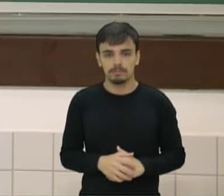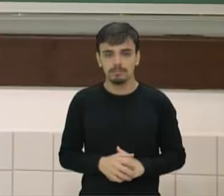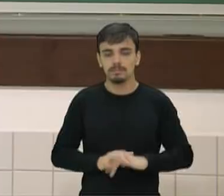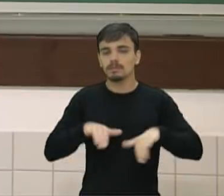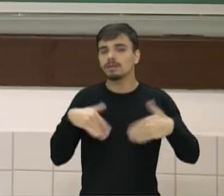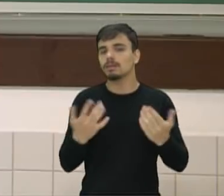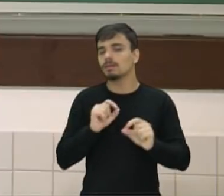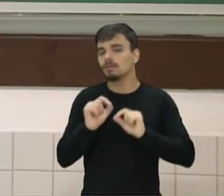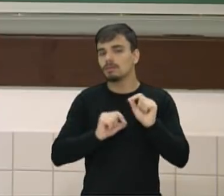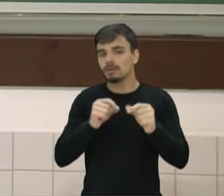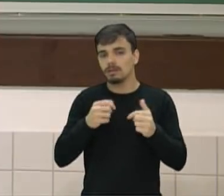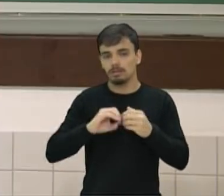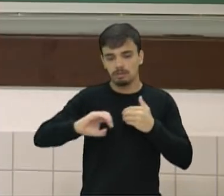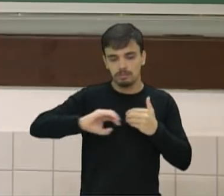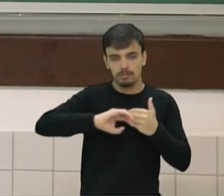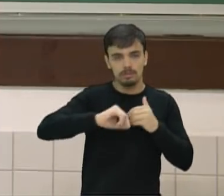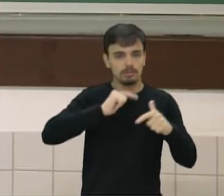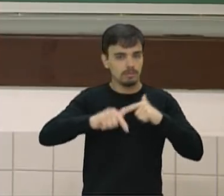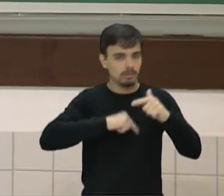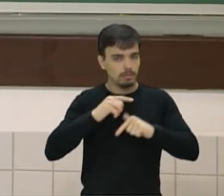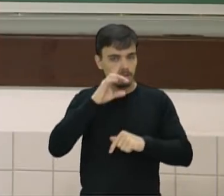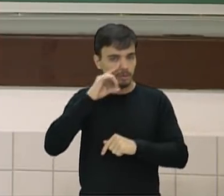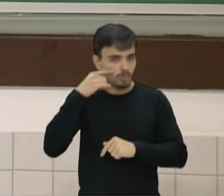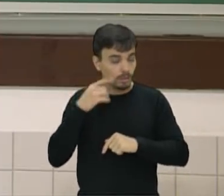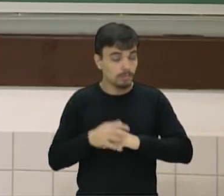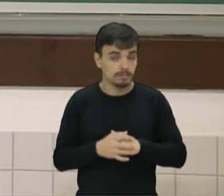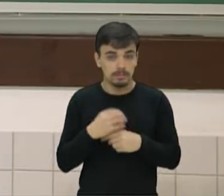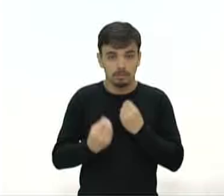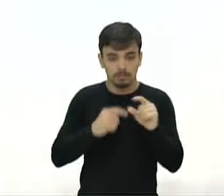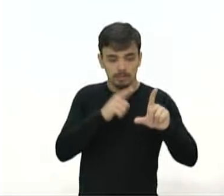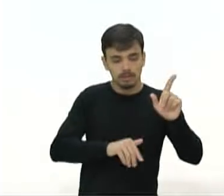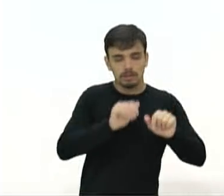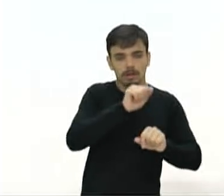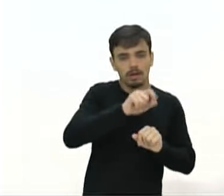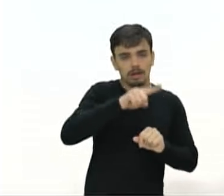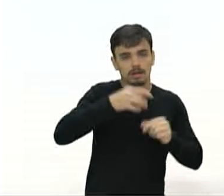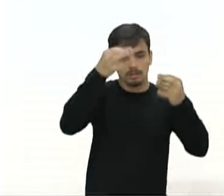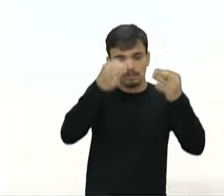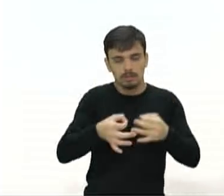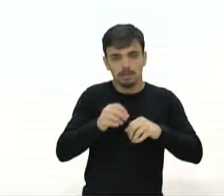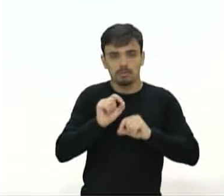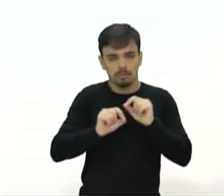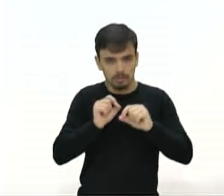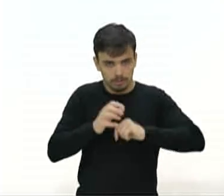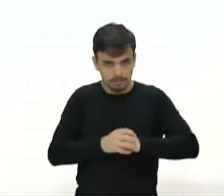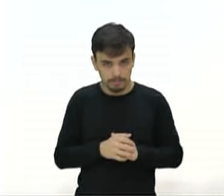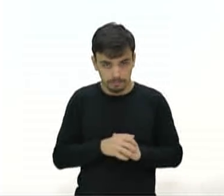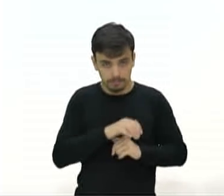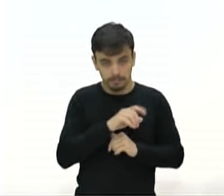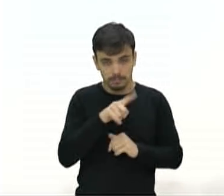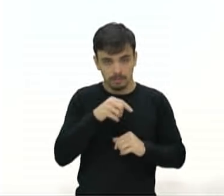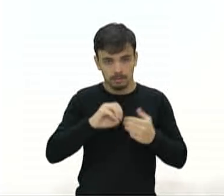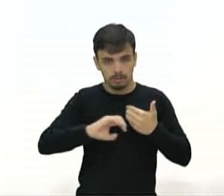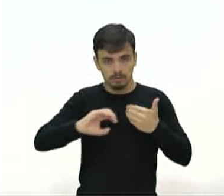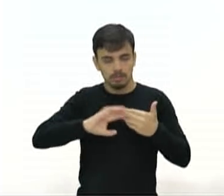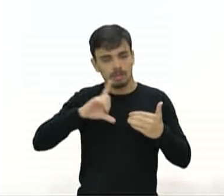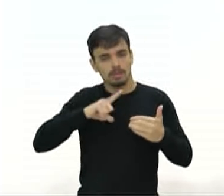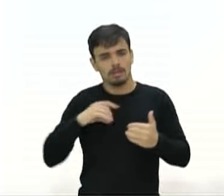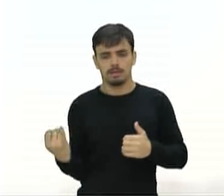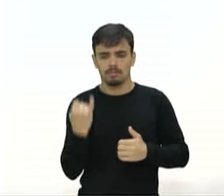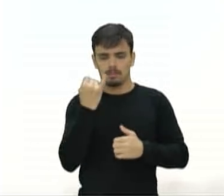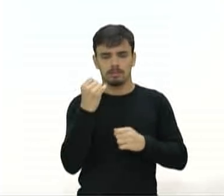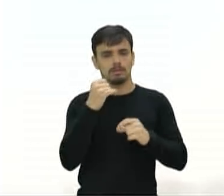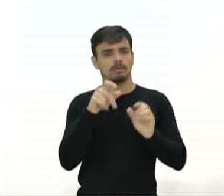Então, sobre a divisão do trabalho social do Durkheim. Letra A, alternativa correta, né? A divisão do trabalho possui importante